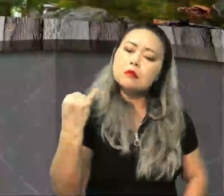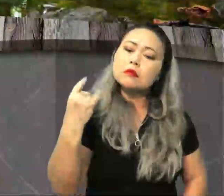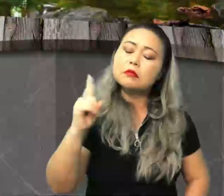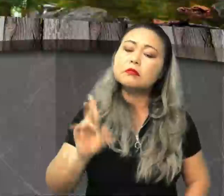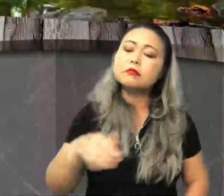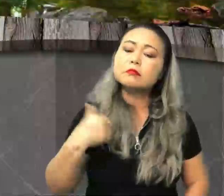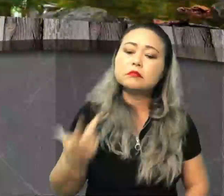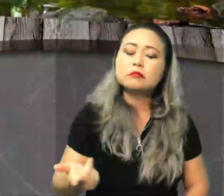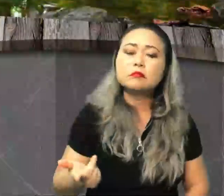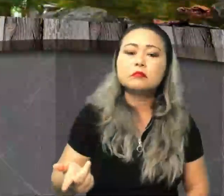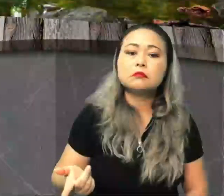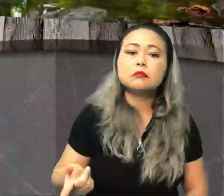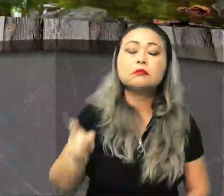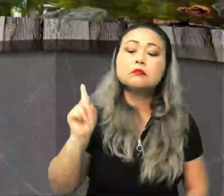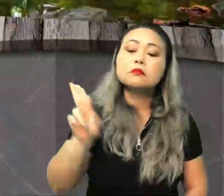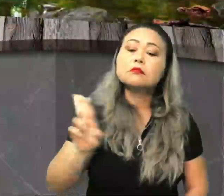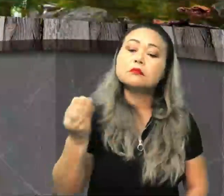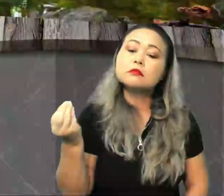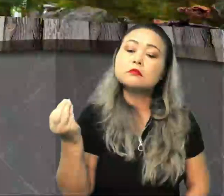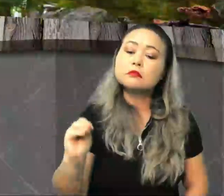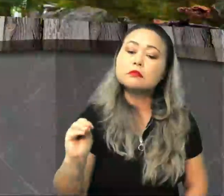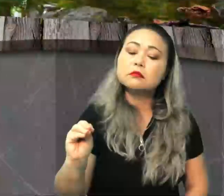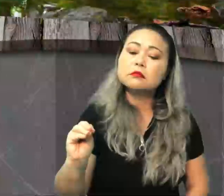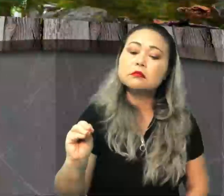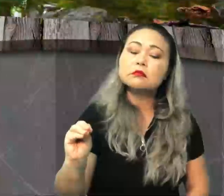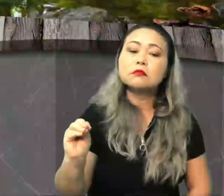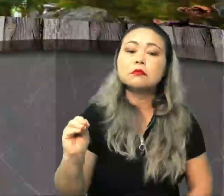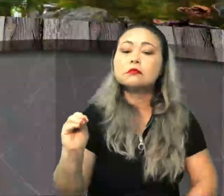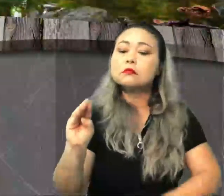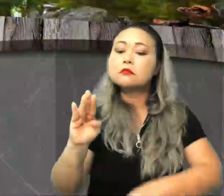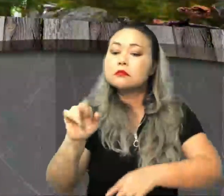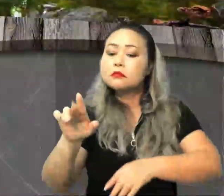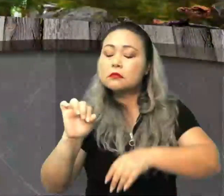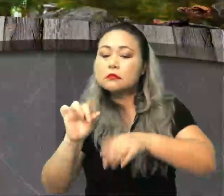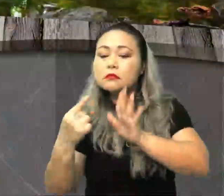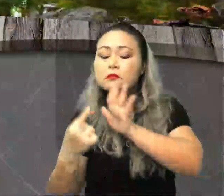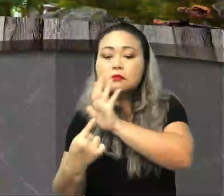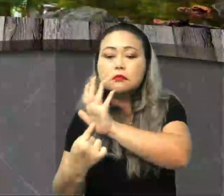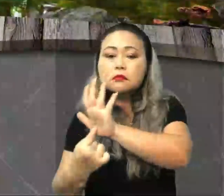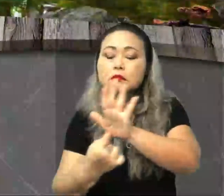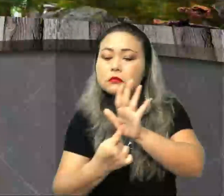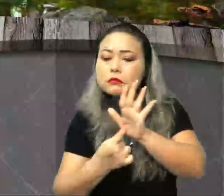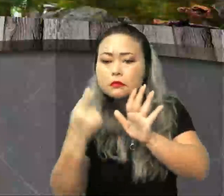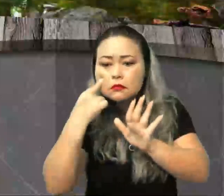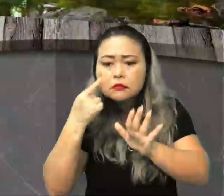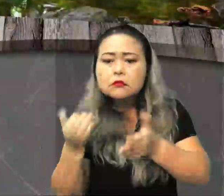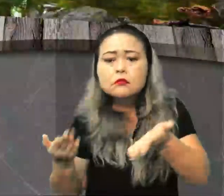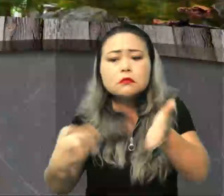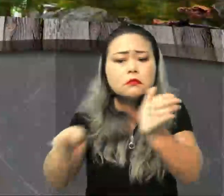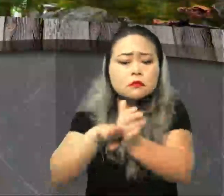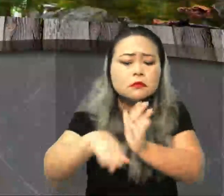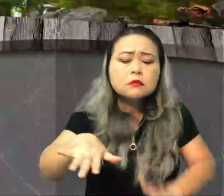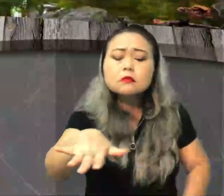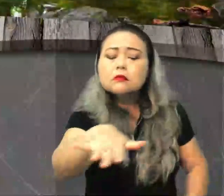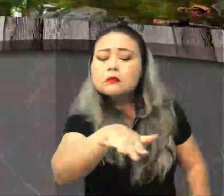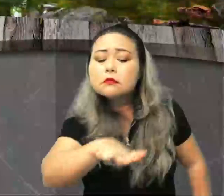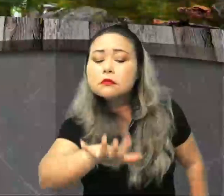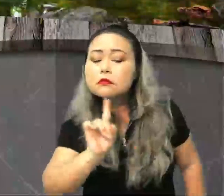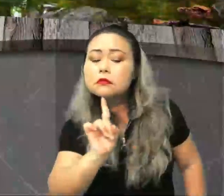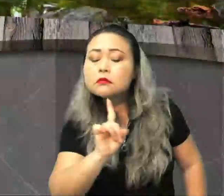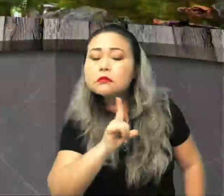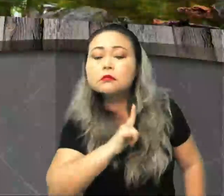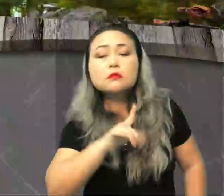importantes, né? Eles são chamados de animais bioindicadores. Quando você chegar num ambiente onde você ouvir